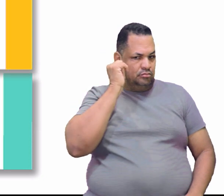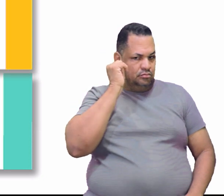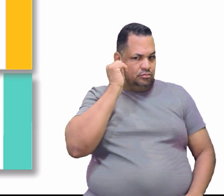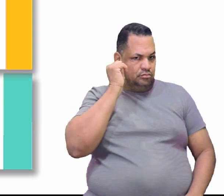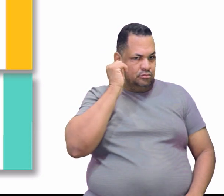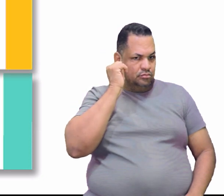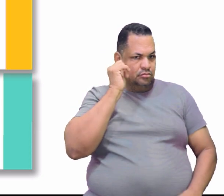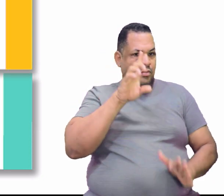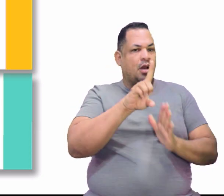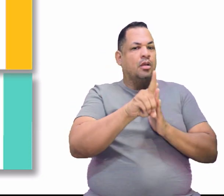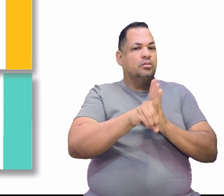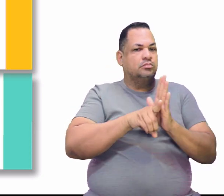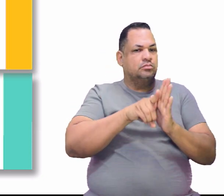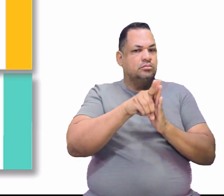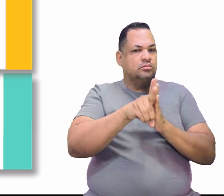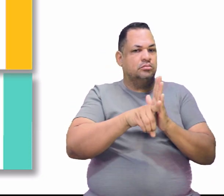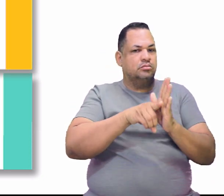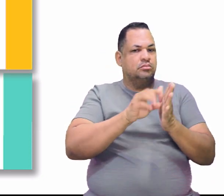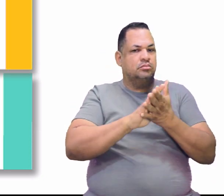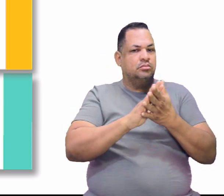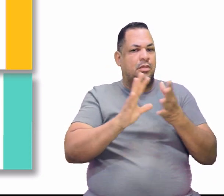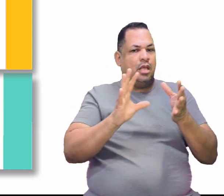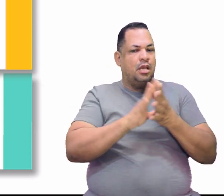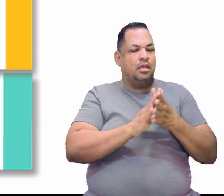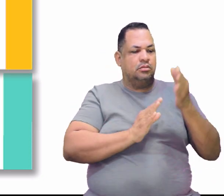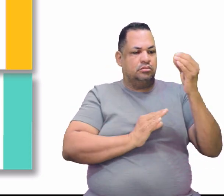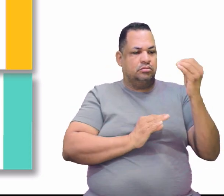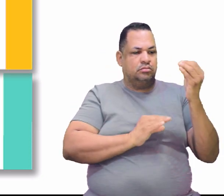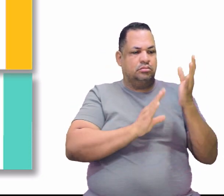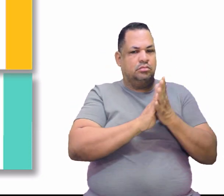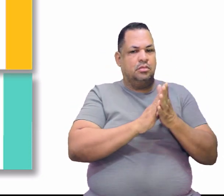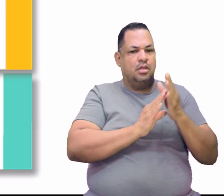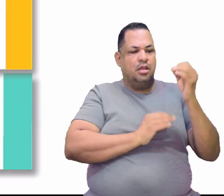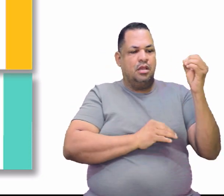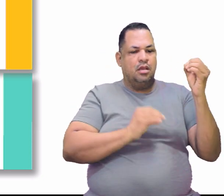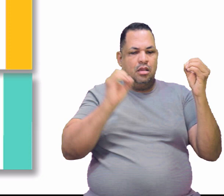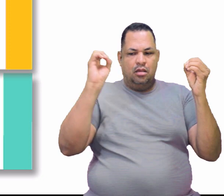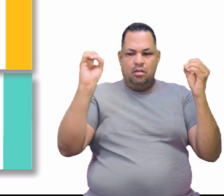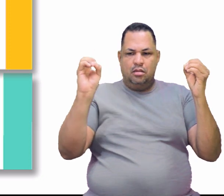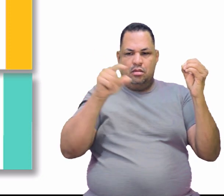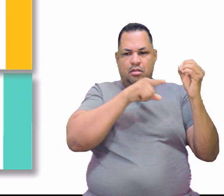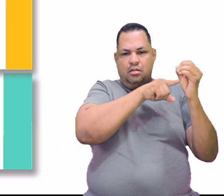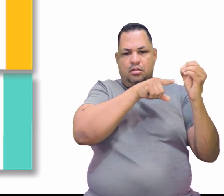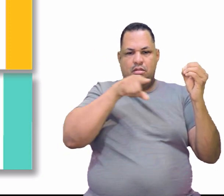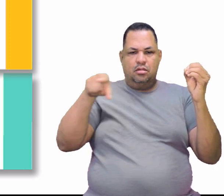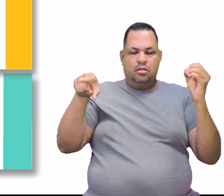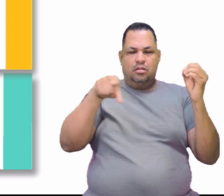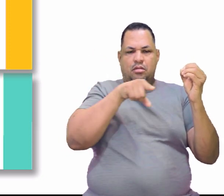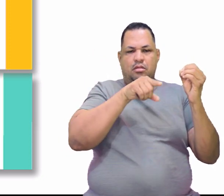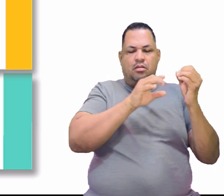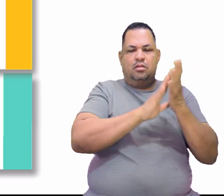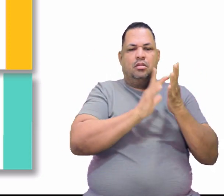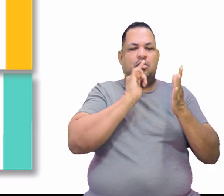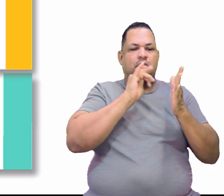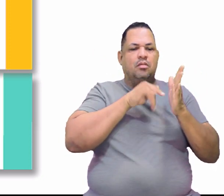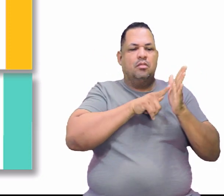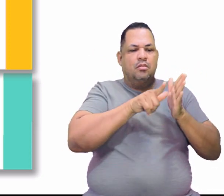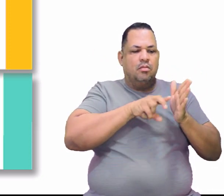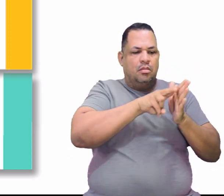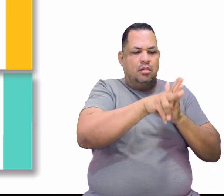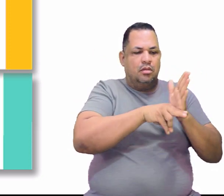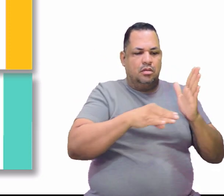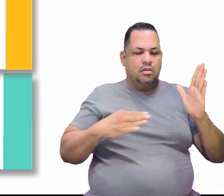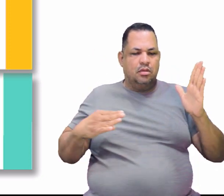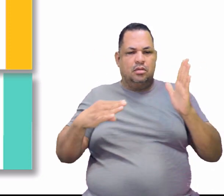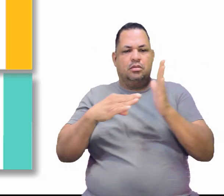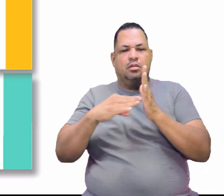que a estrada de ferro, ela interliga o Madeira ao Mamoré, ou a Mamoré,